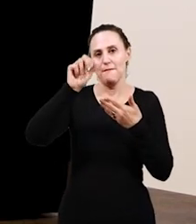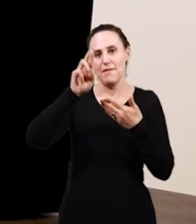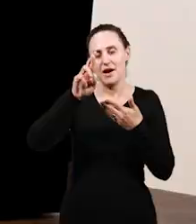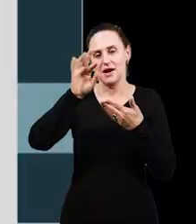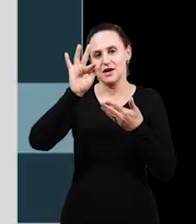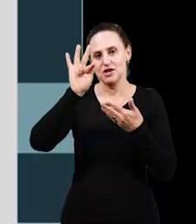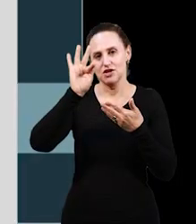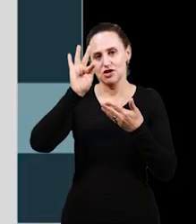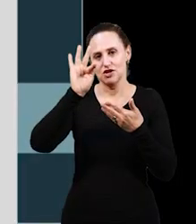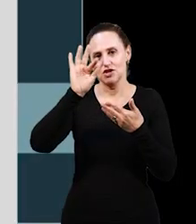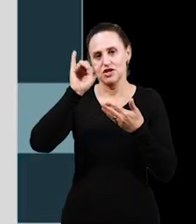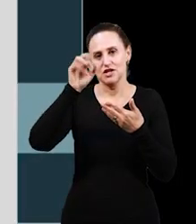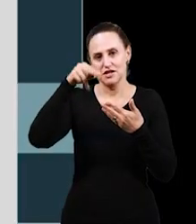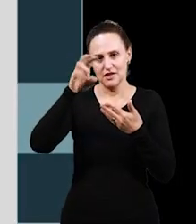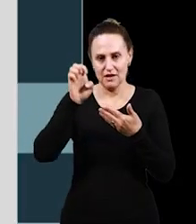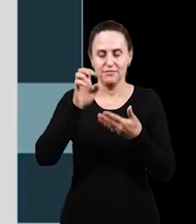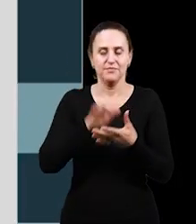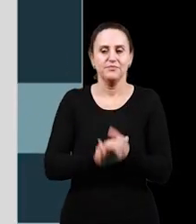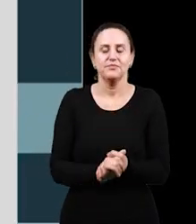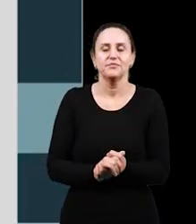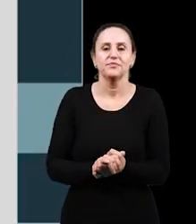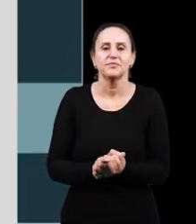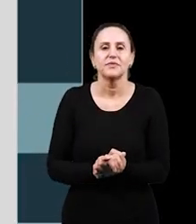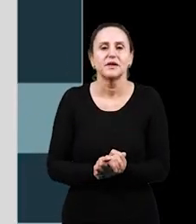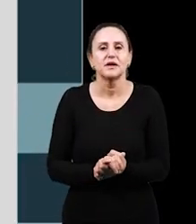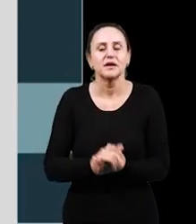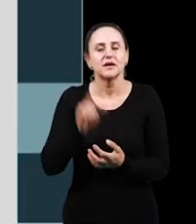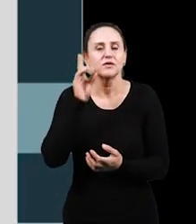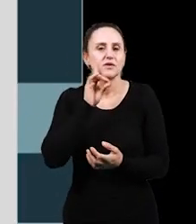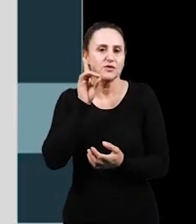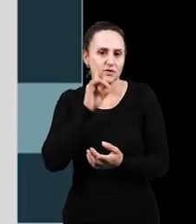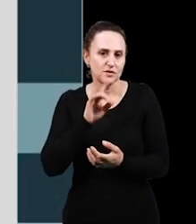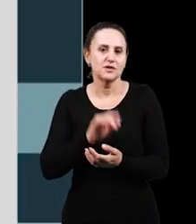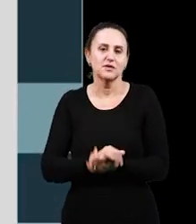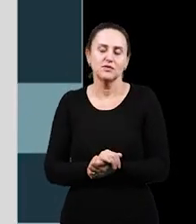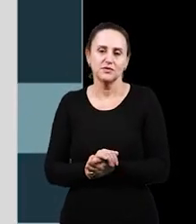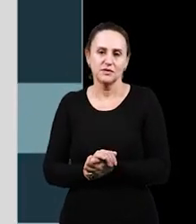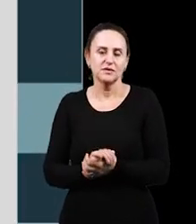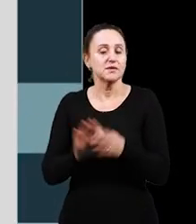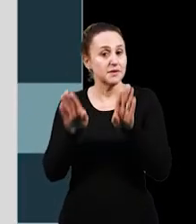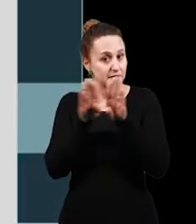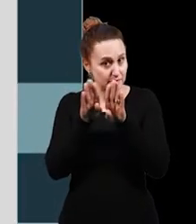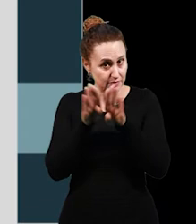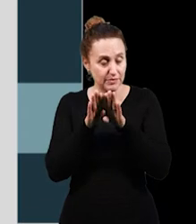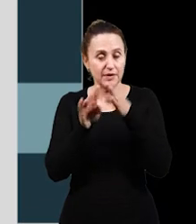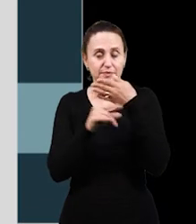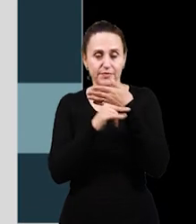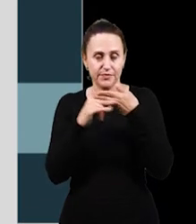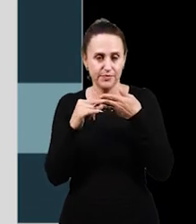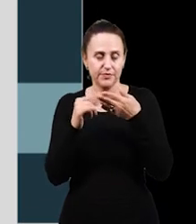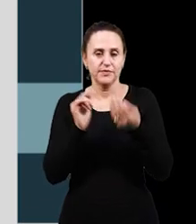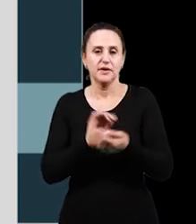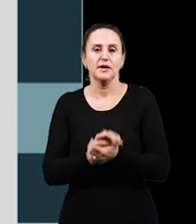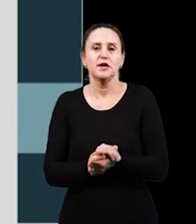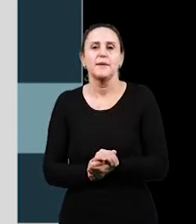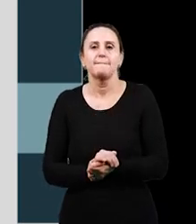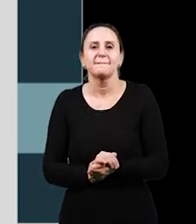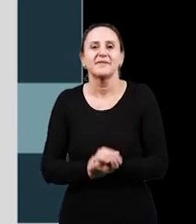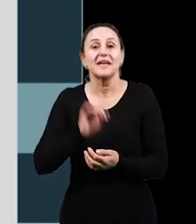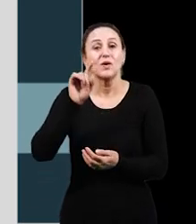hallyday o hallyday incorpora na sua obra a dimensão social a linguística Pois para ele a linguagem é Totalmente